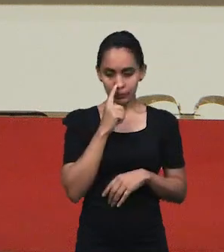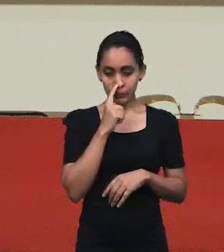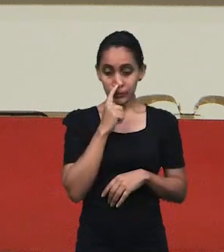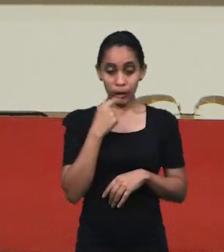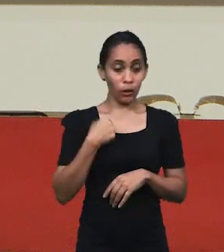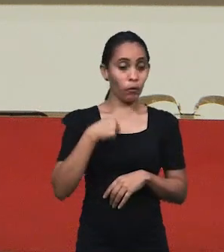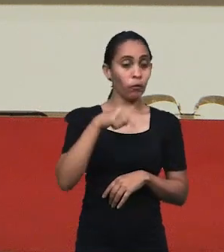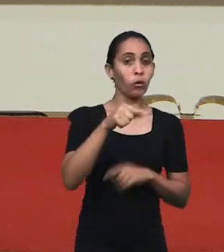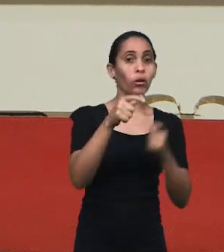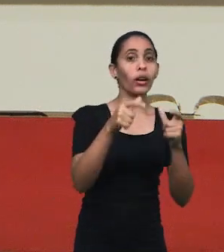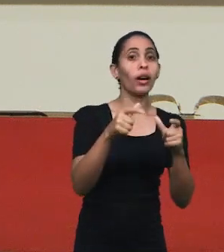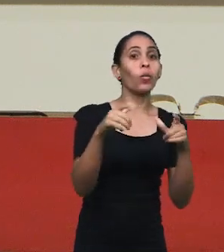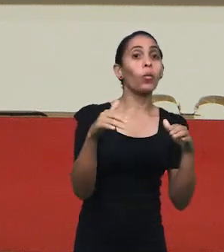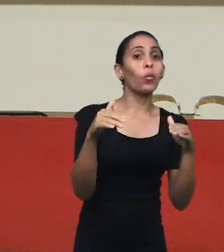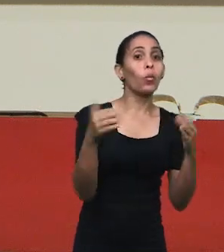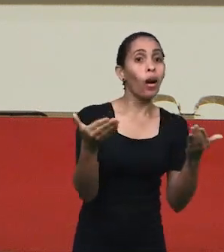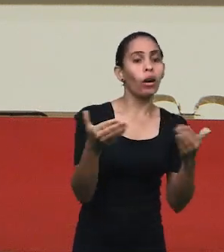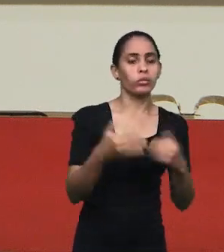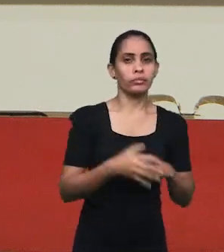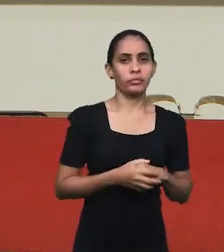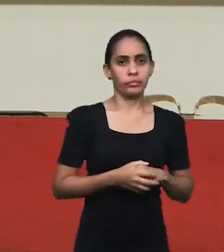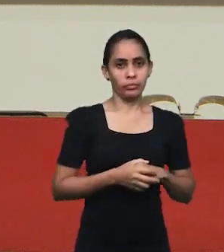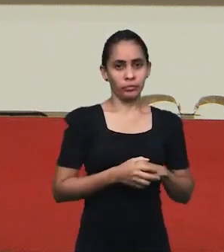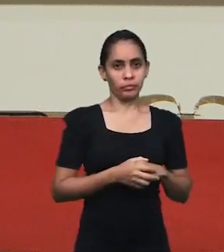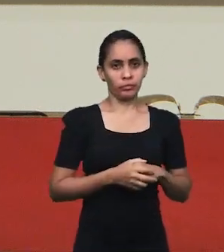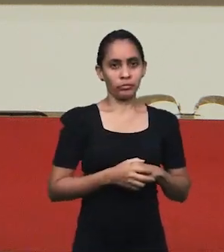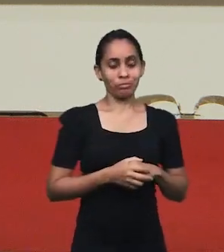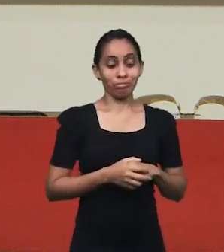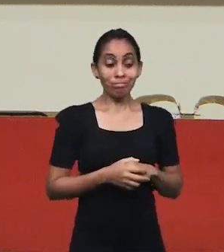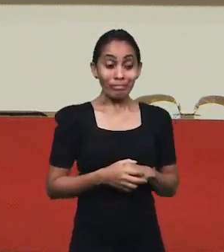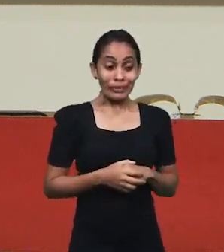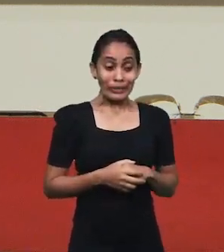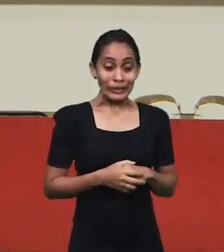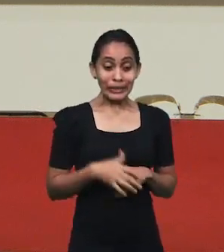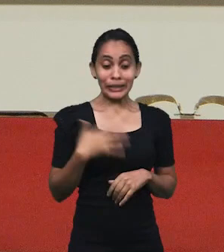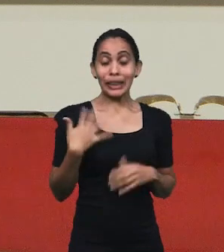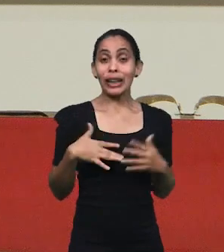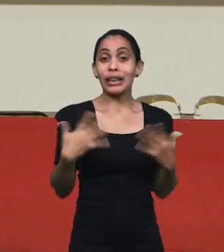riscos? E os perigos?